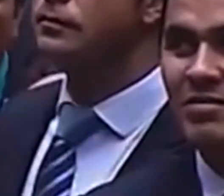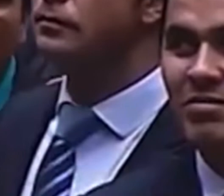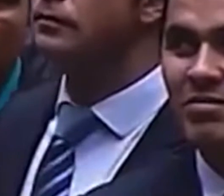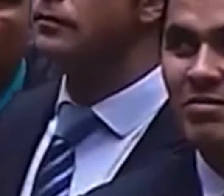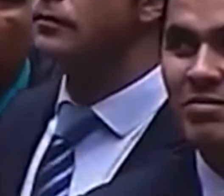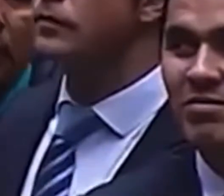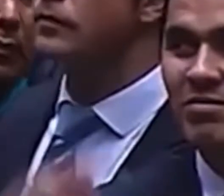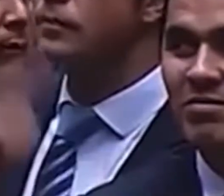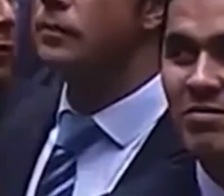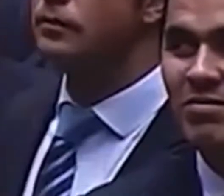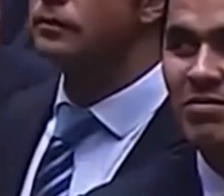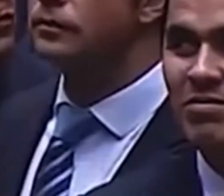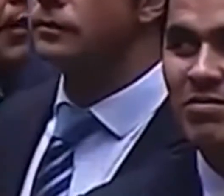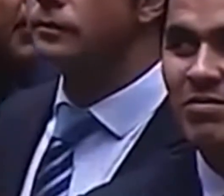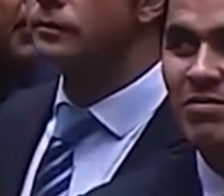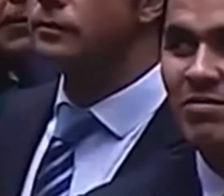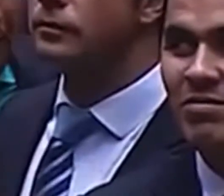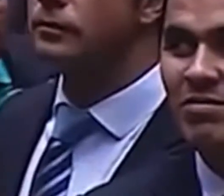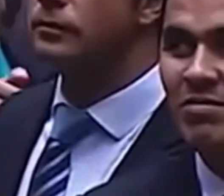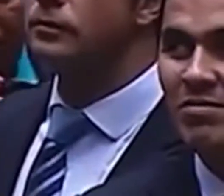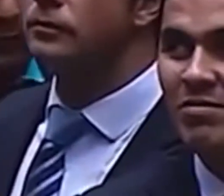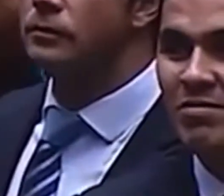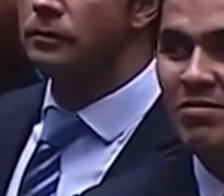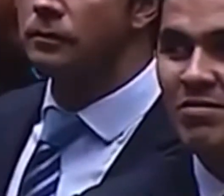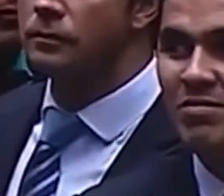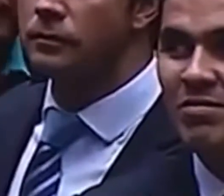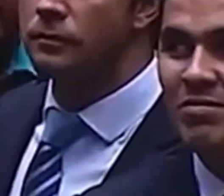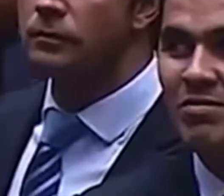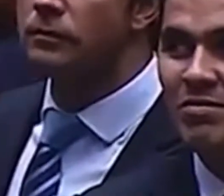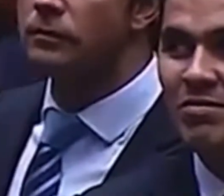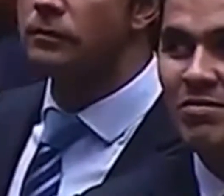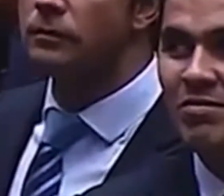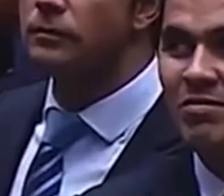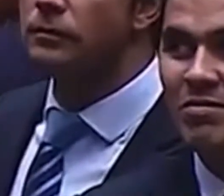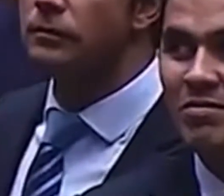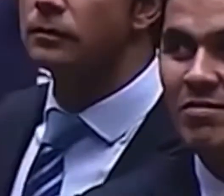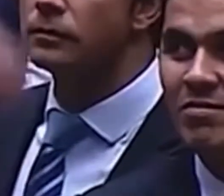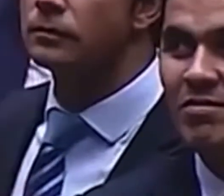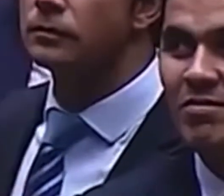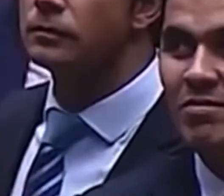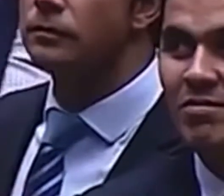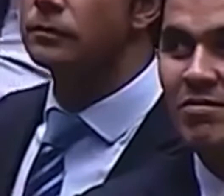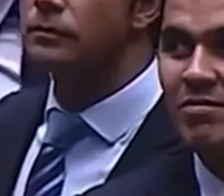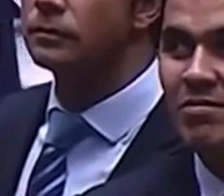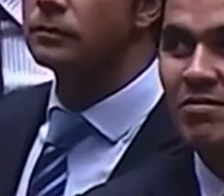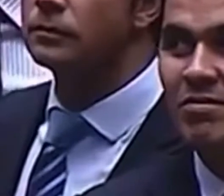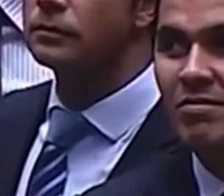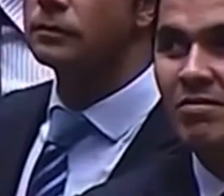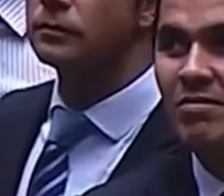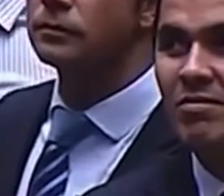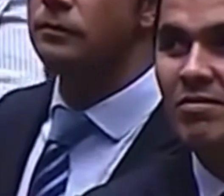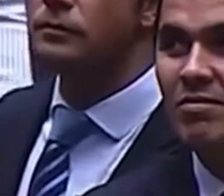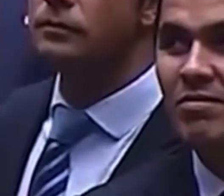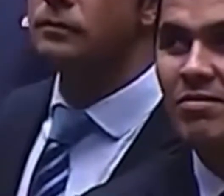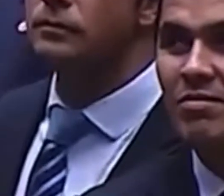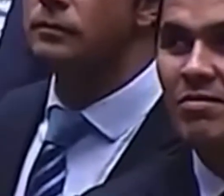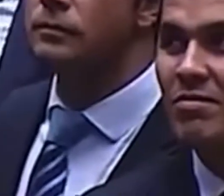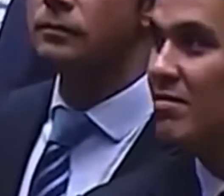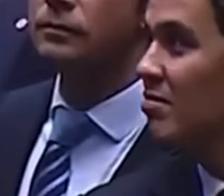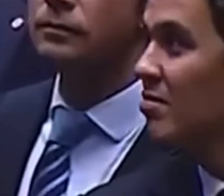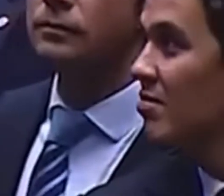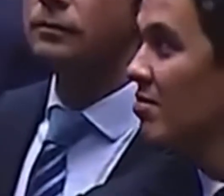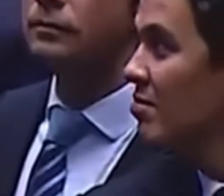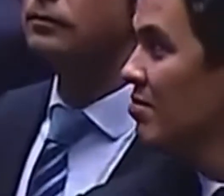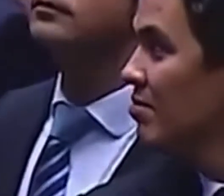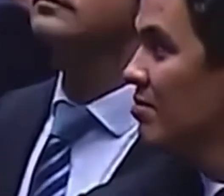que nunca escolheram o lado fácil da história. Eu voto por Marighella, eu voto por Plínio de